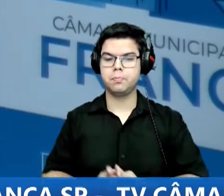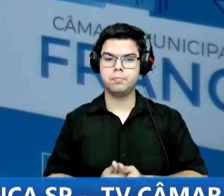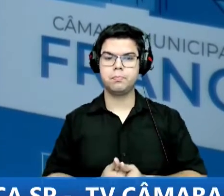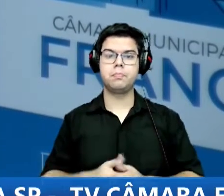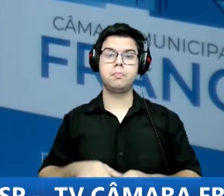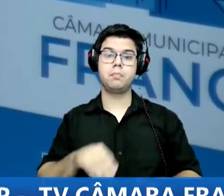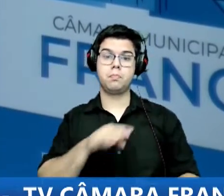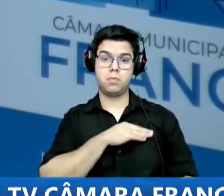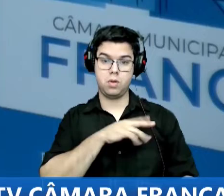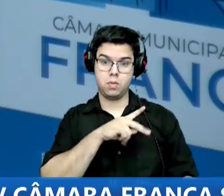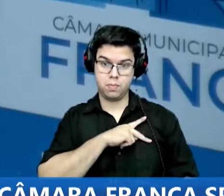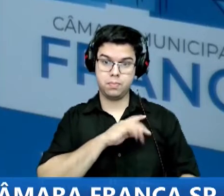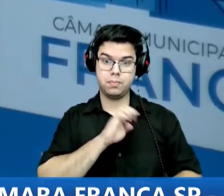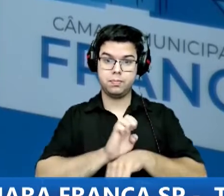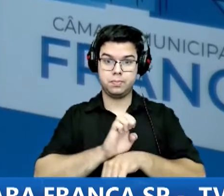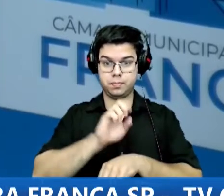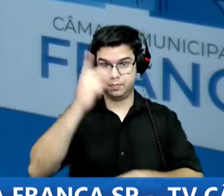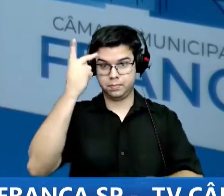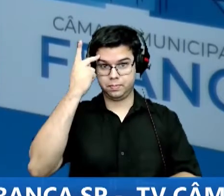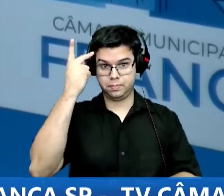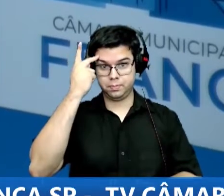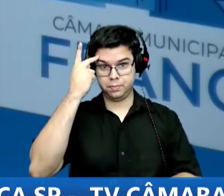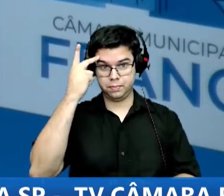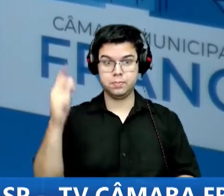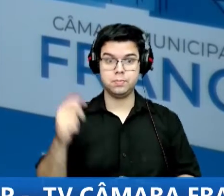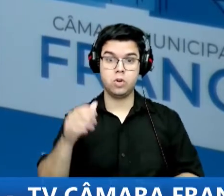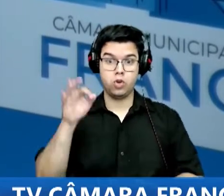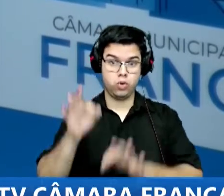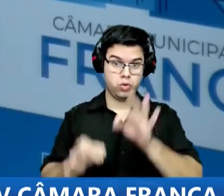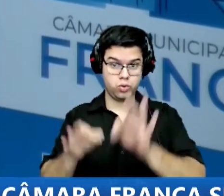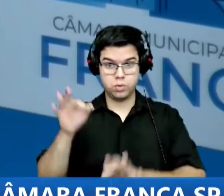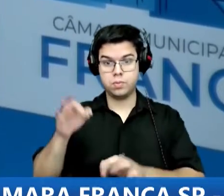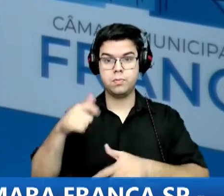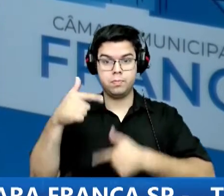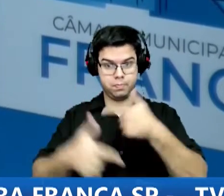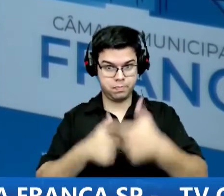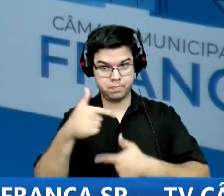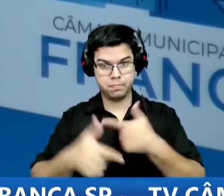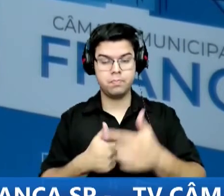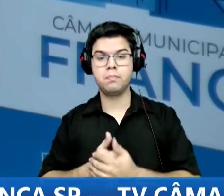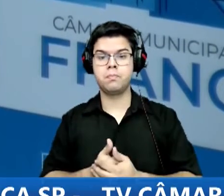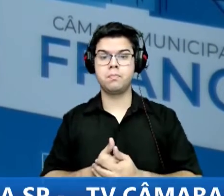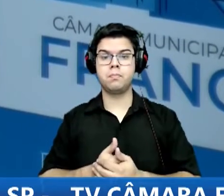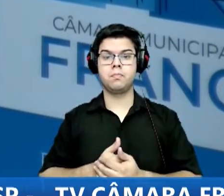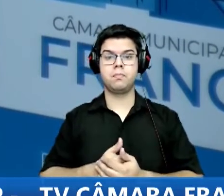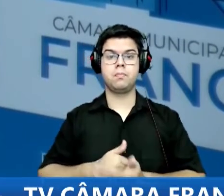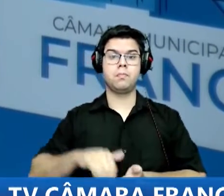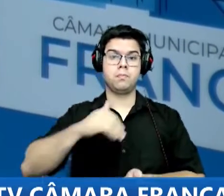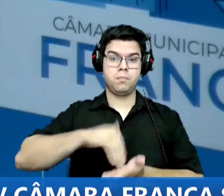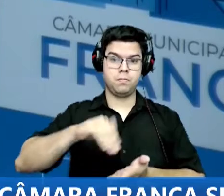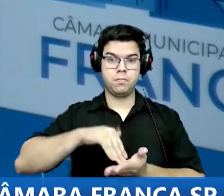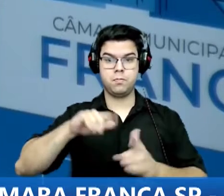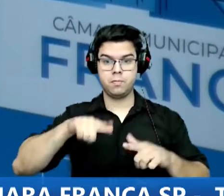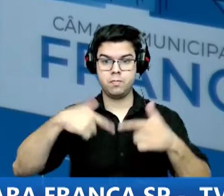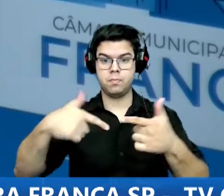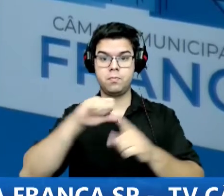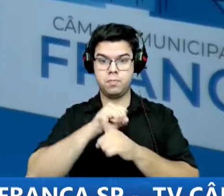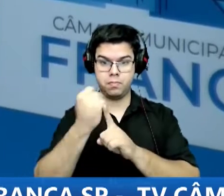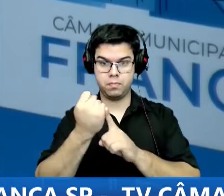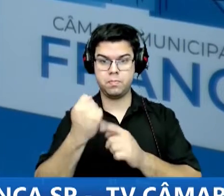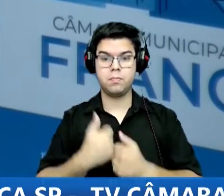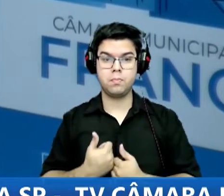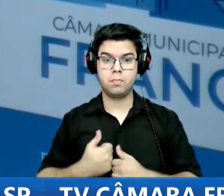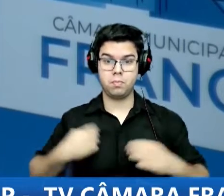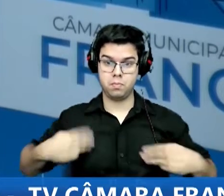de São Paulo, Justiça do Trabalho, Secretaria de Ação Social, Ministério do